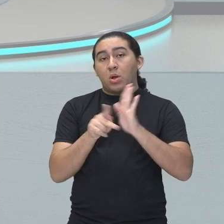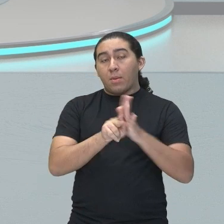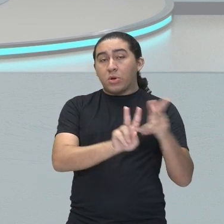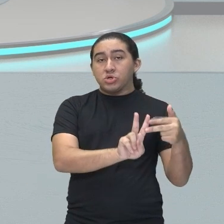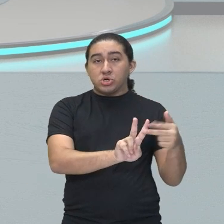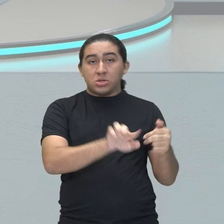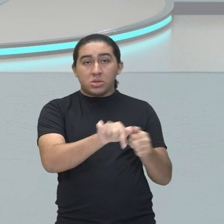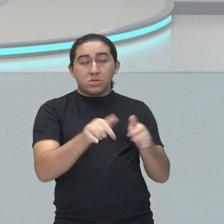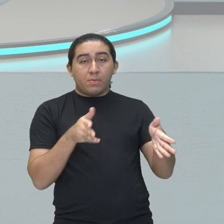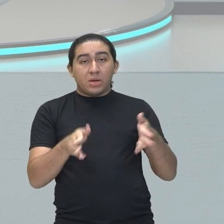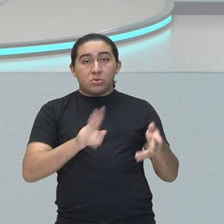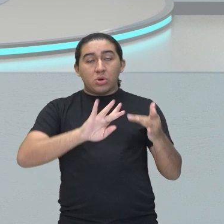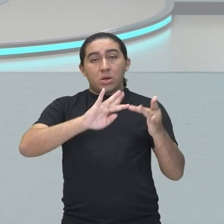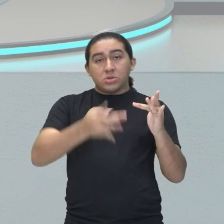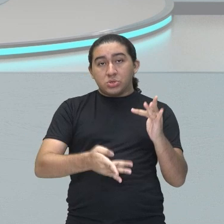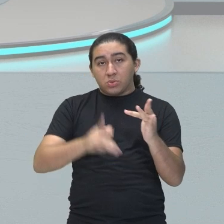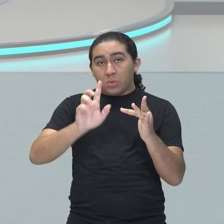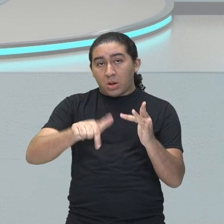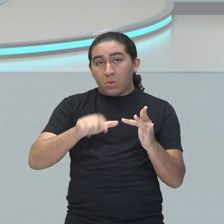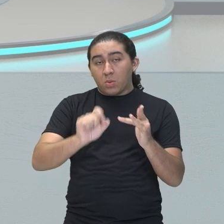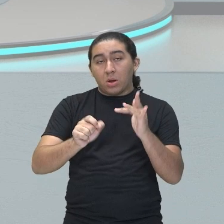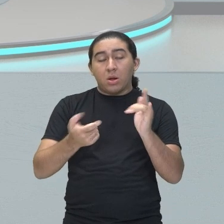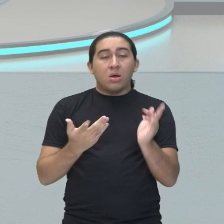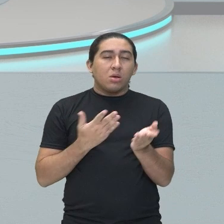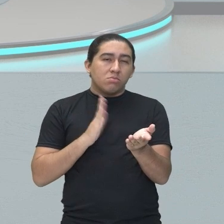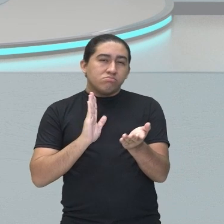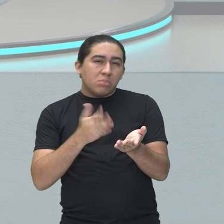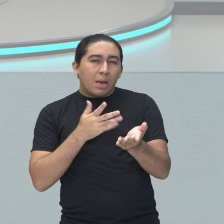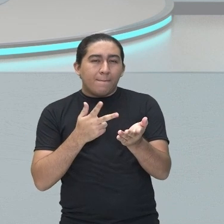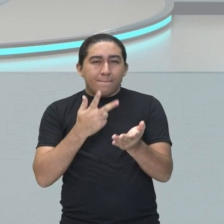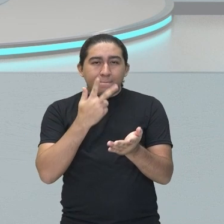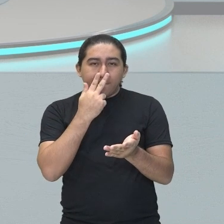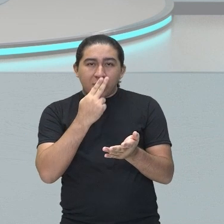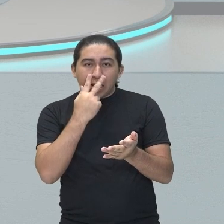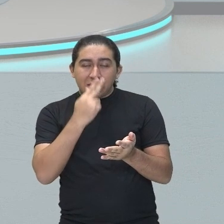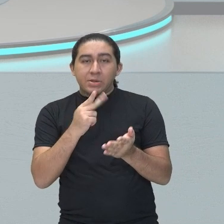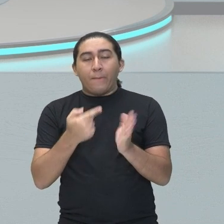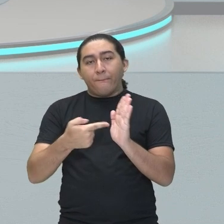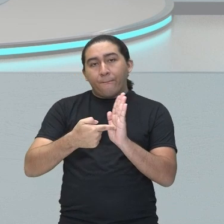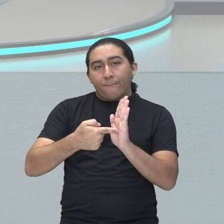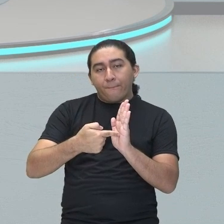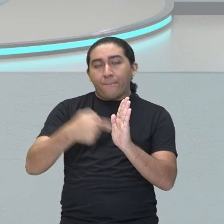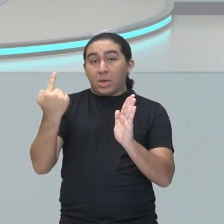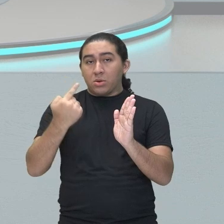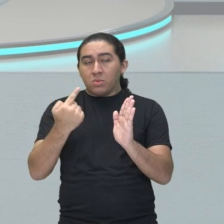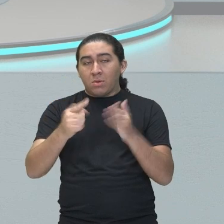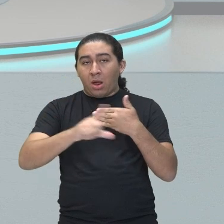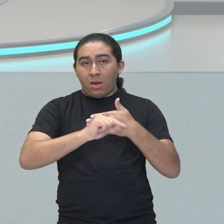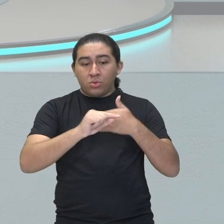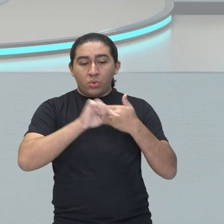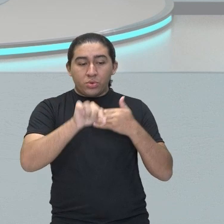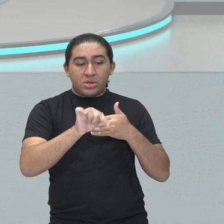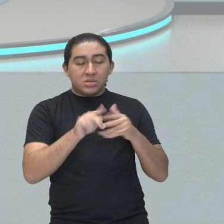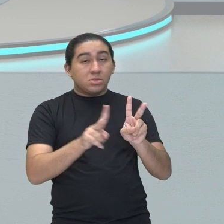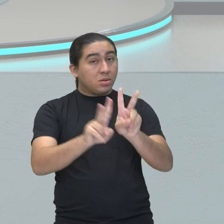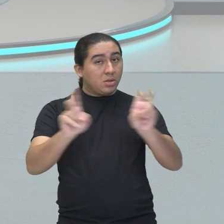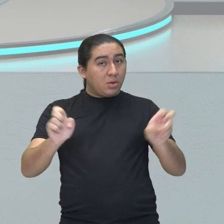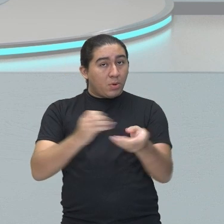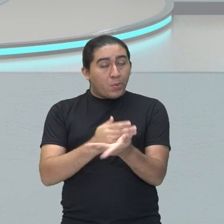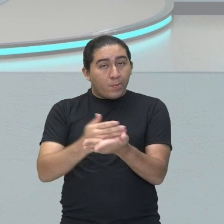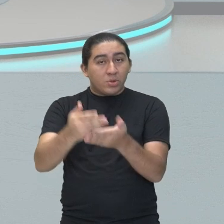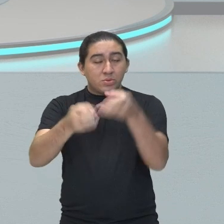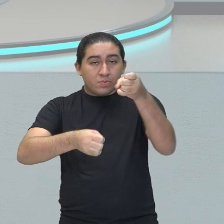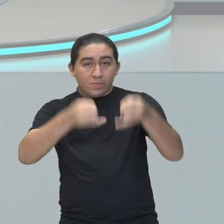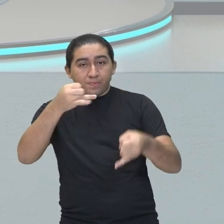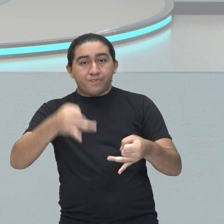do arcadismo, ele é tido como um pré-indianista, né? E nativismo, que seriam desenvolvidos no